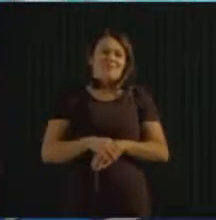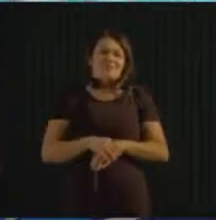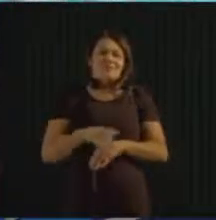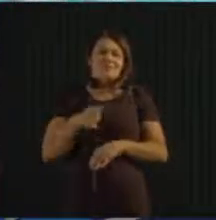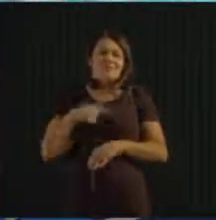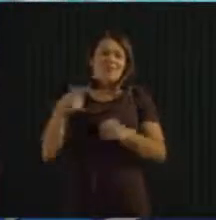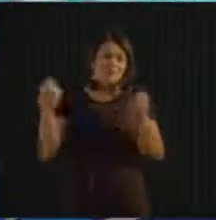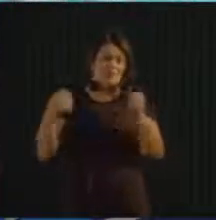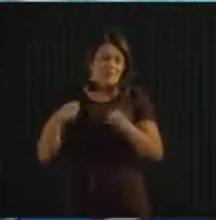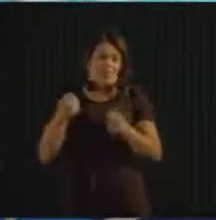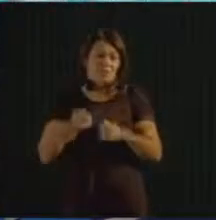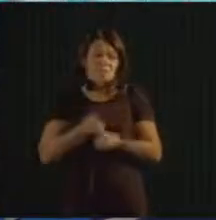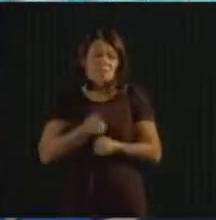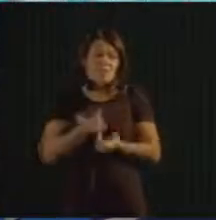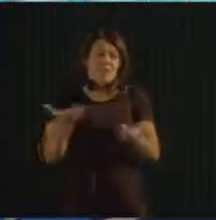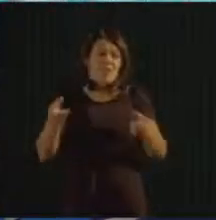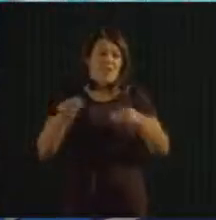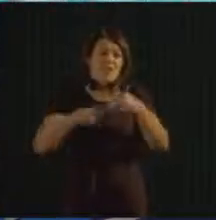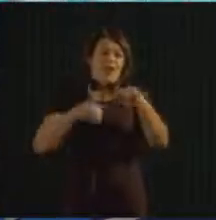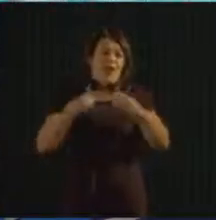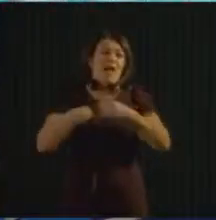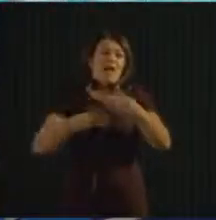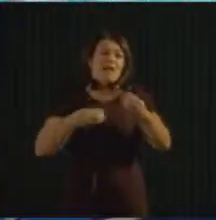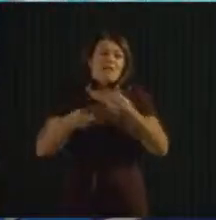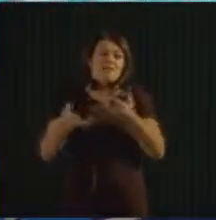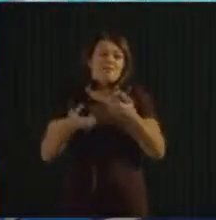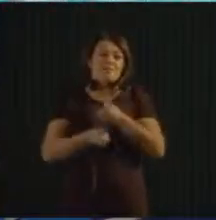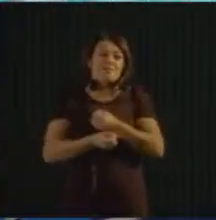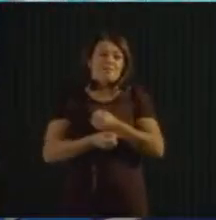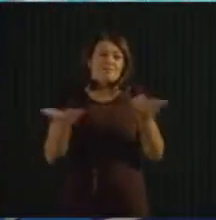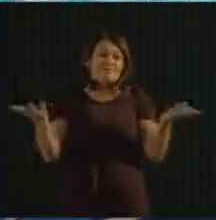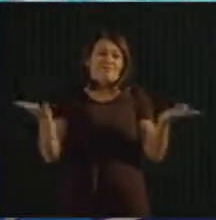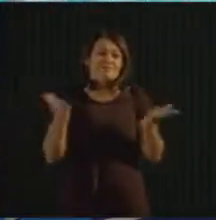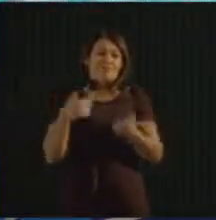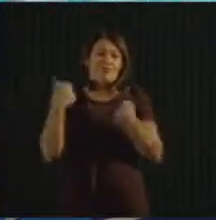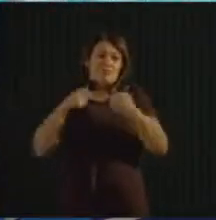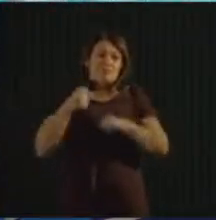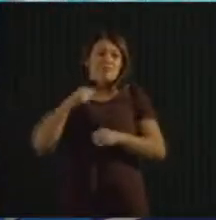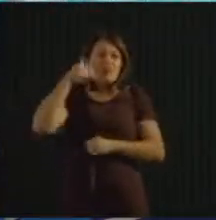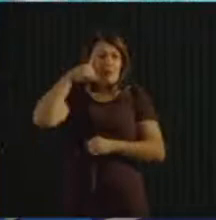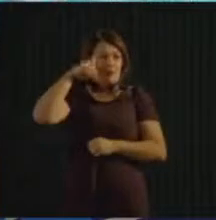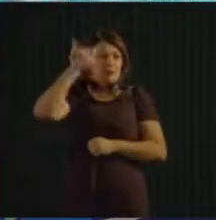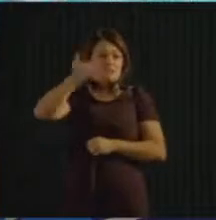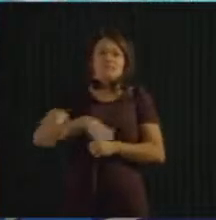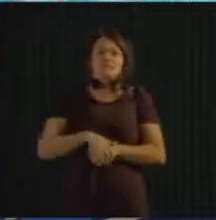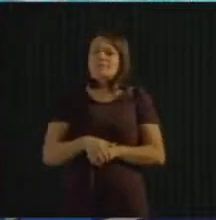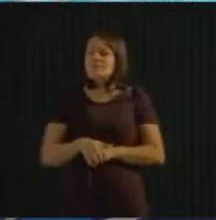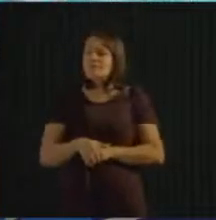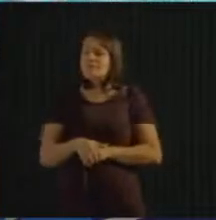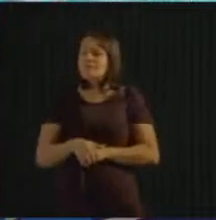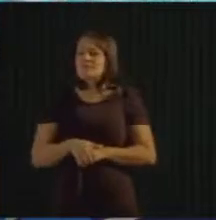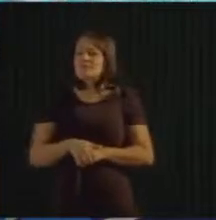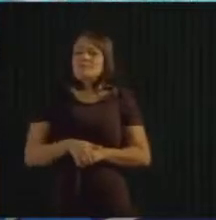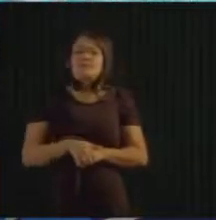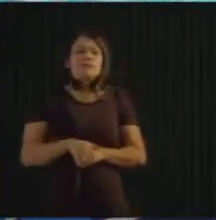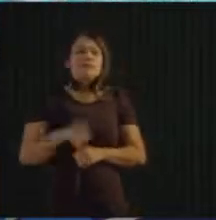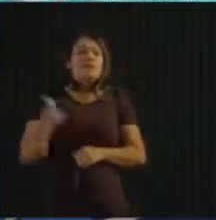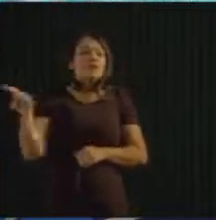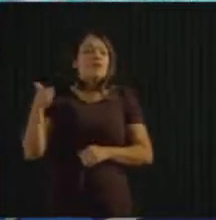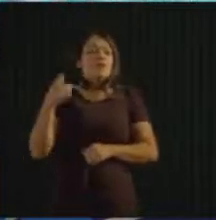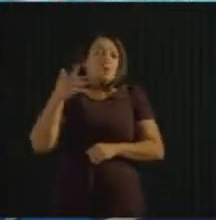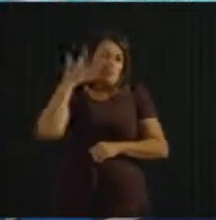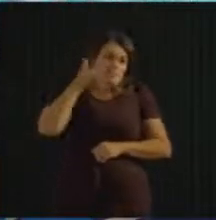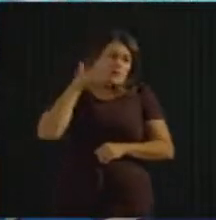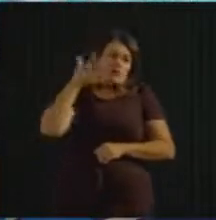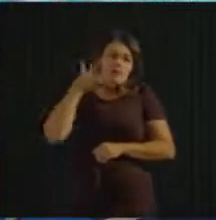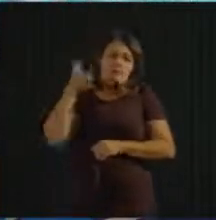dar vazão à quantidade de plástico que nós temos. E lembro também disso tudo falando que, ele falou uma coisa